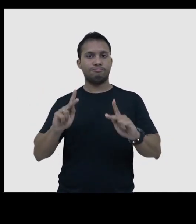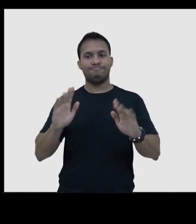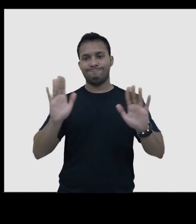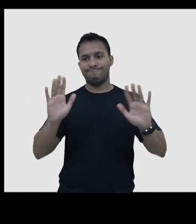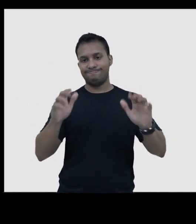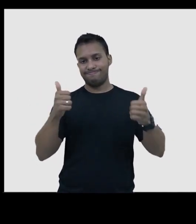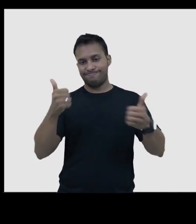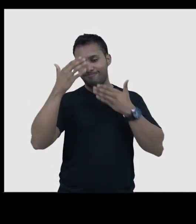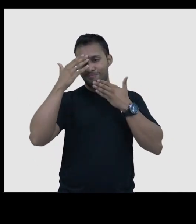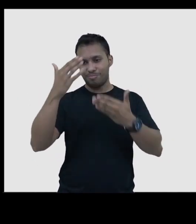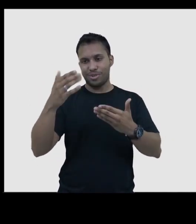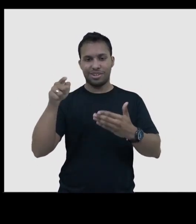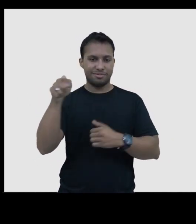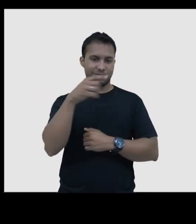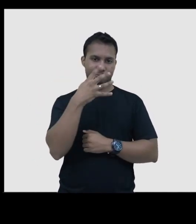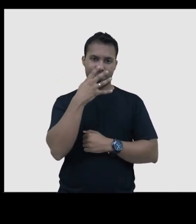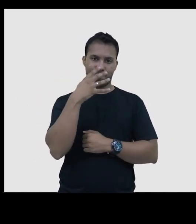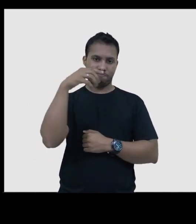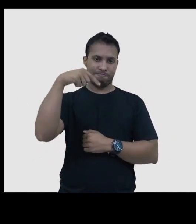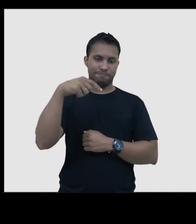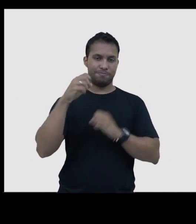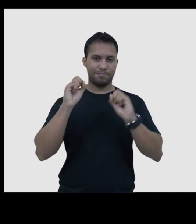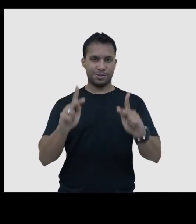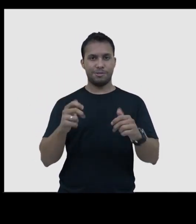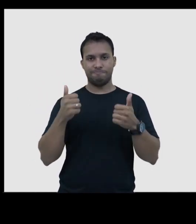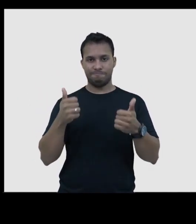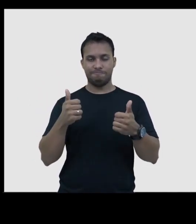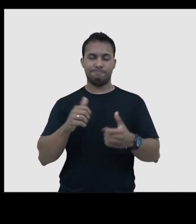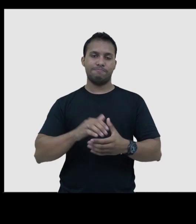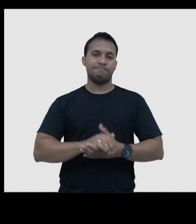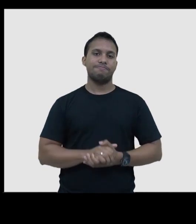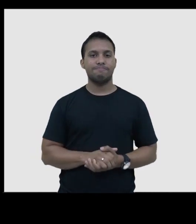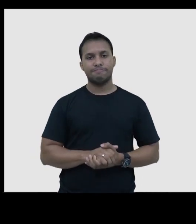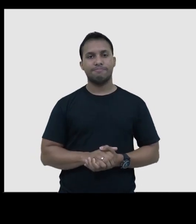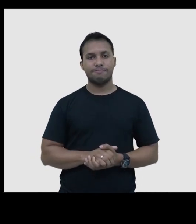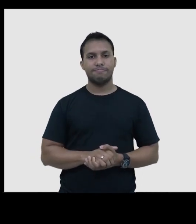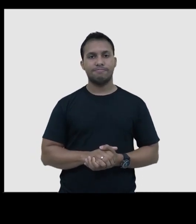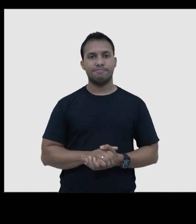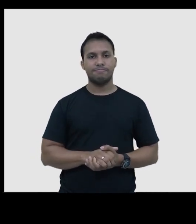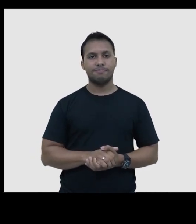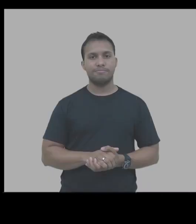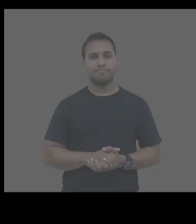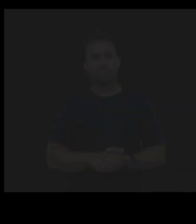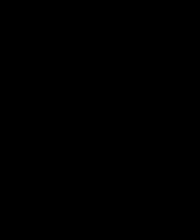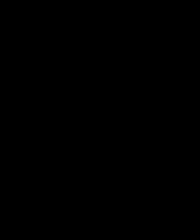Bom, então agradeço. É isso aí, pessoal. Obrigado pela presença de vocês aqui.